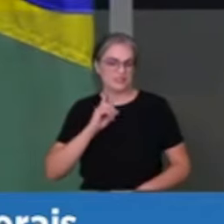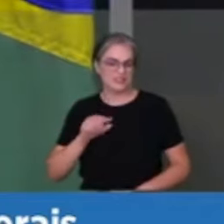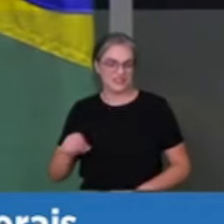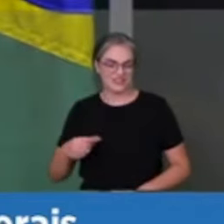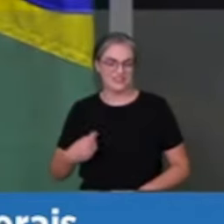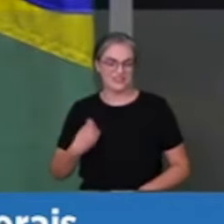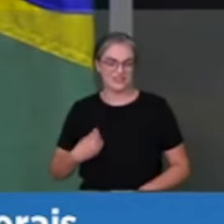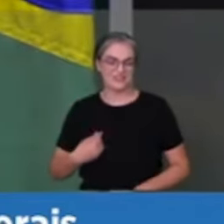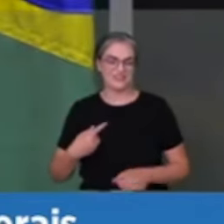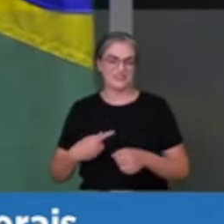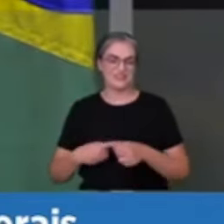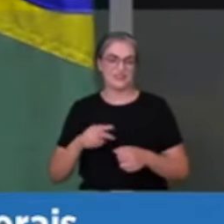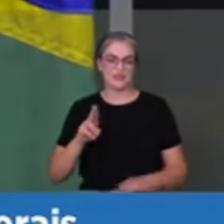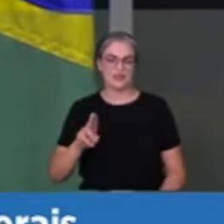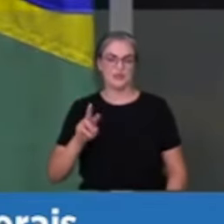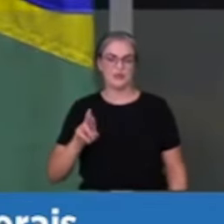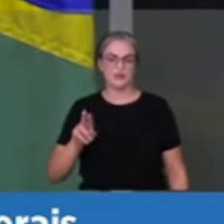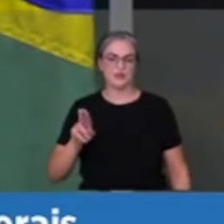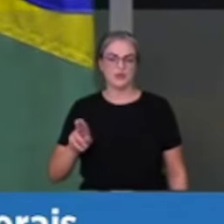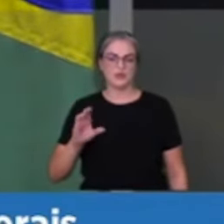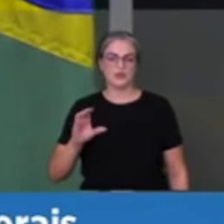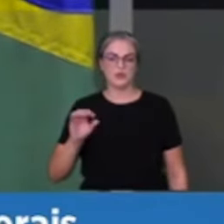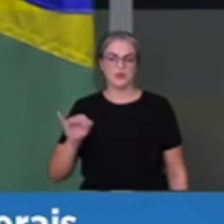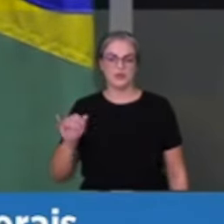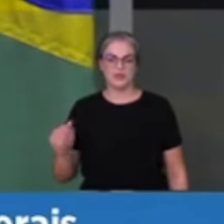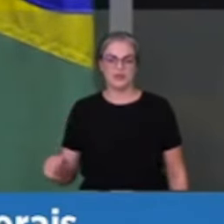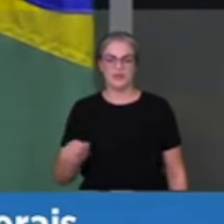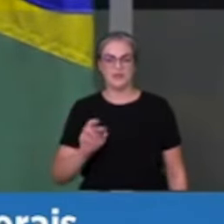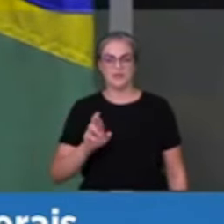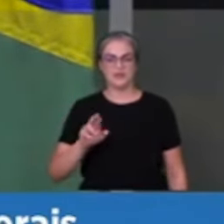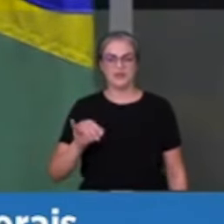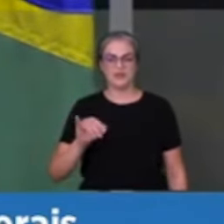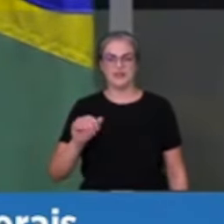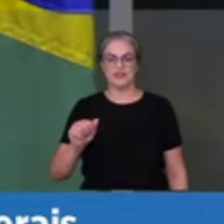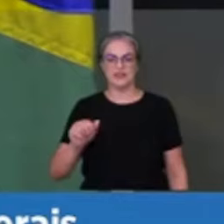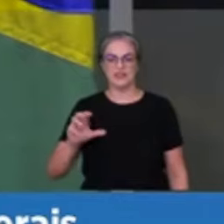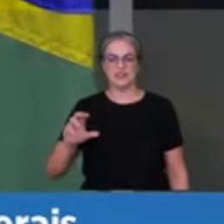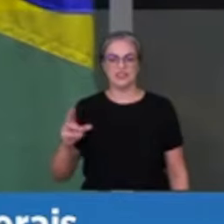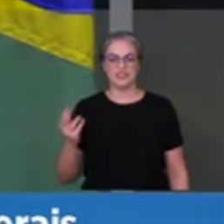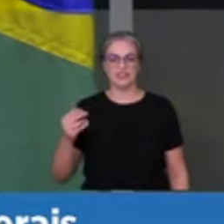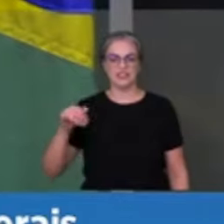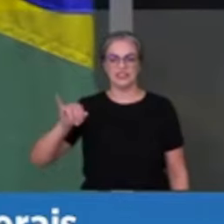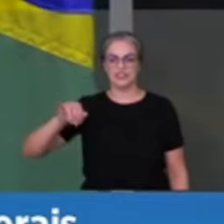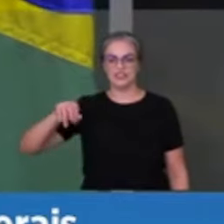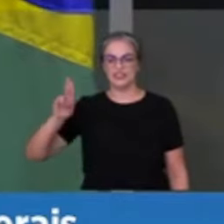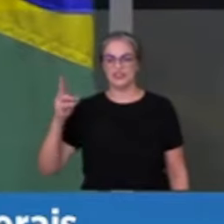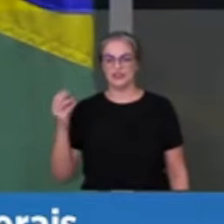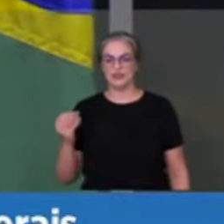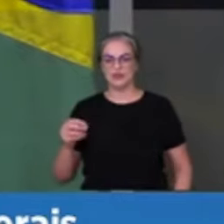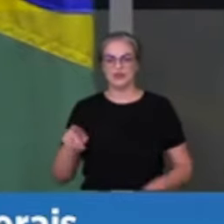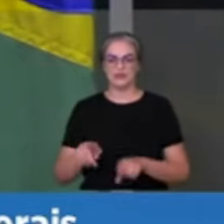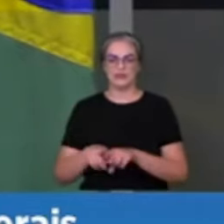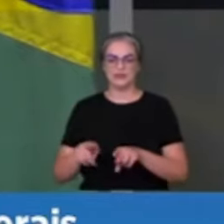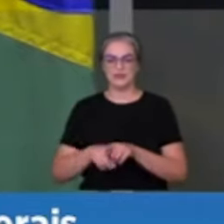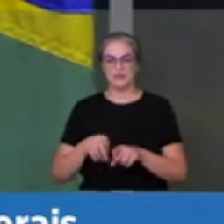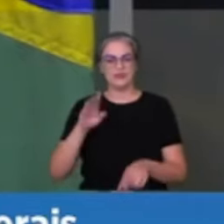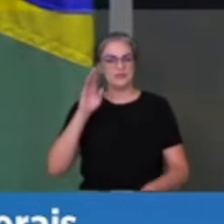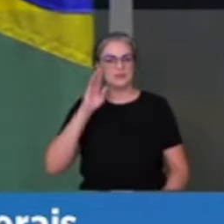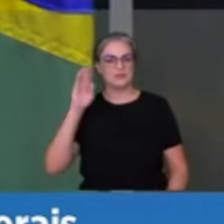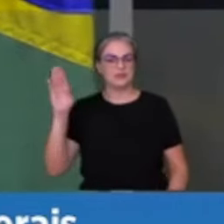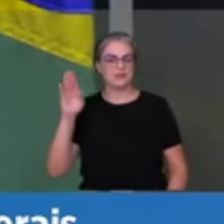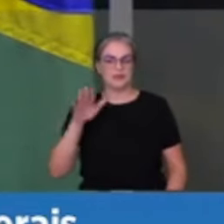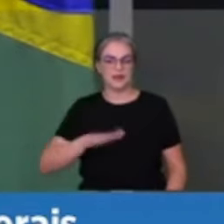Urucuia cidade de Riachinho e principalmente esse Vale do Silício da nossa educação